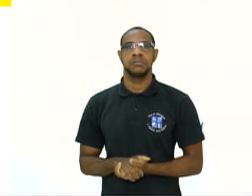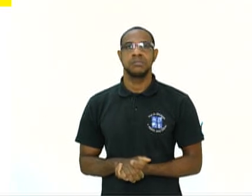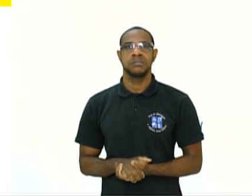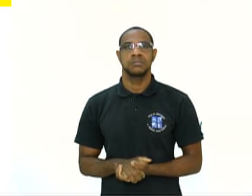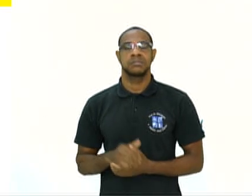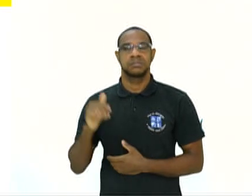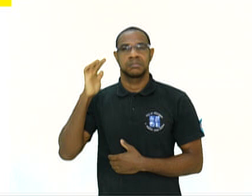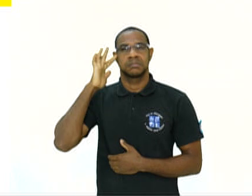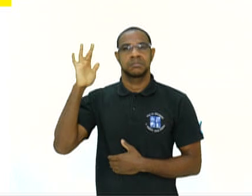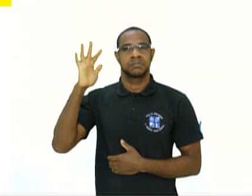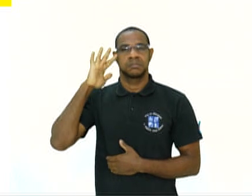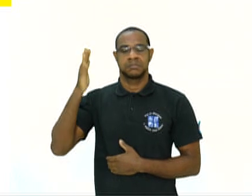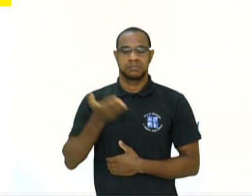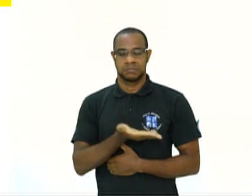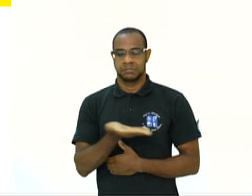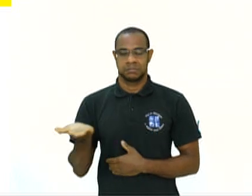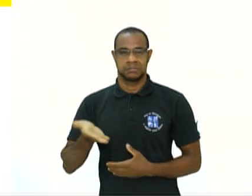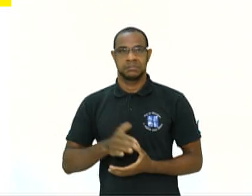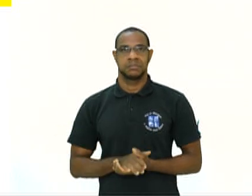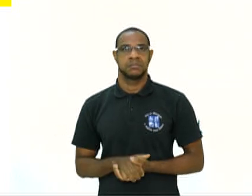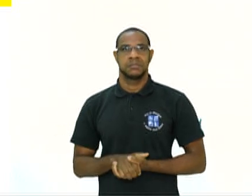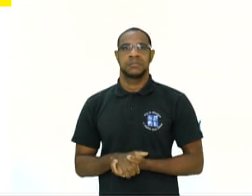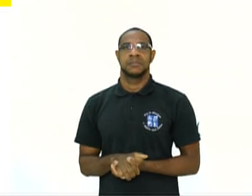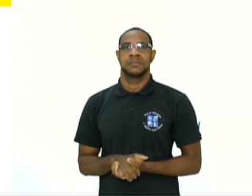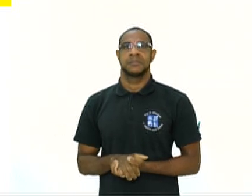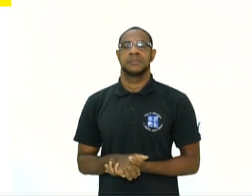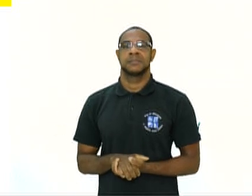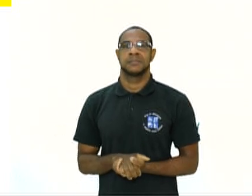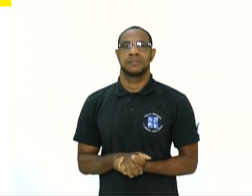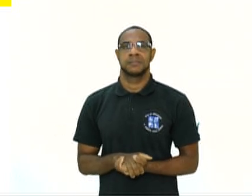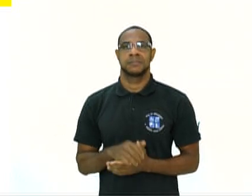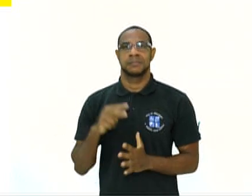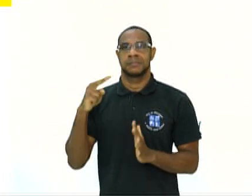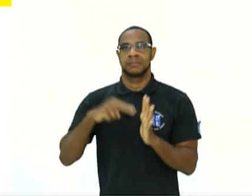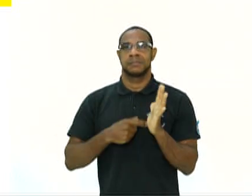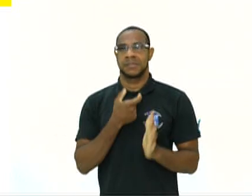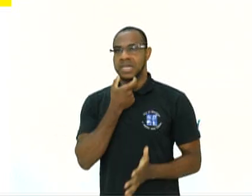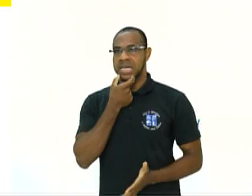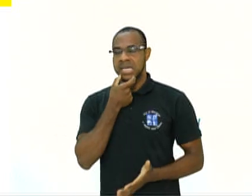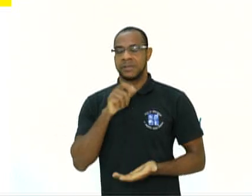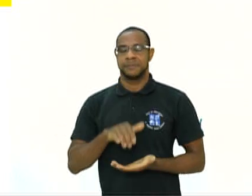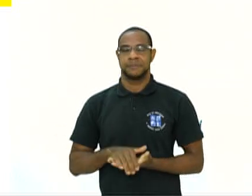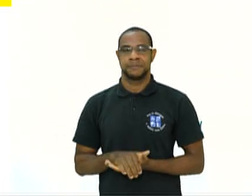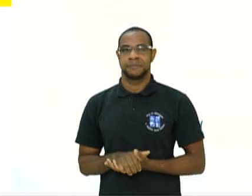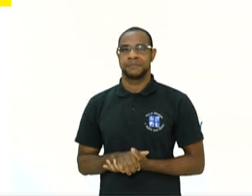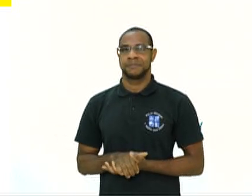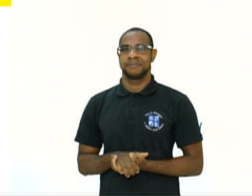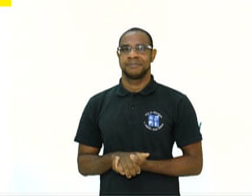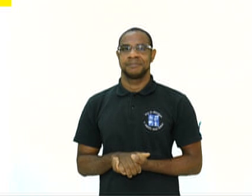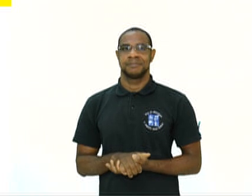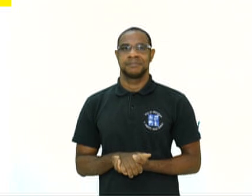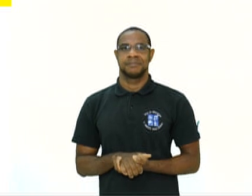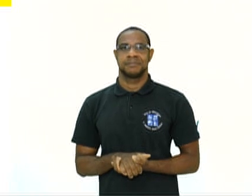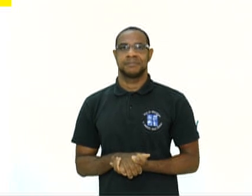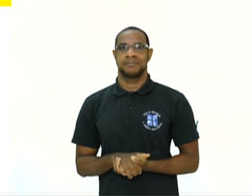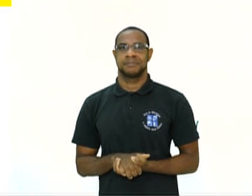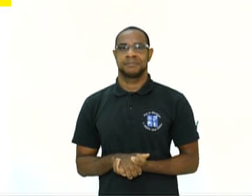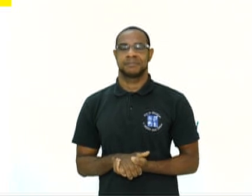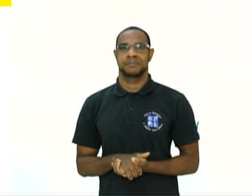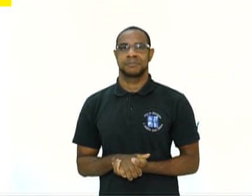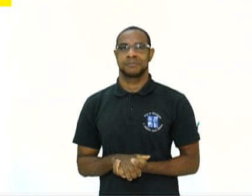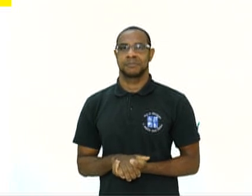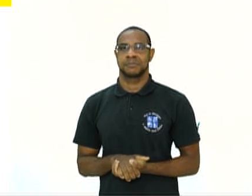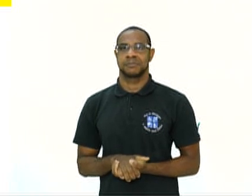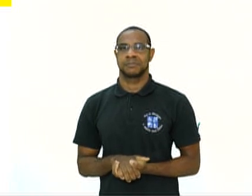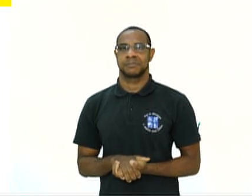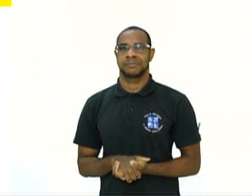thought, pensamento para vocês. Success isn't about how money you make. It's a much out